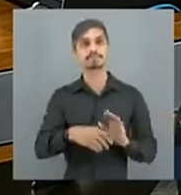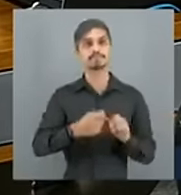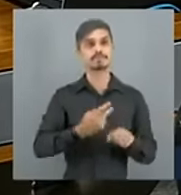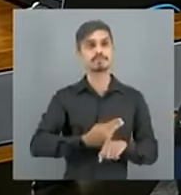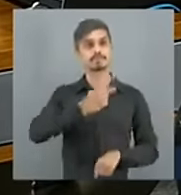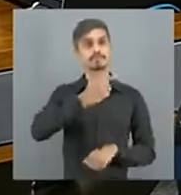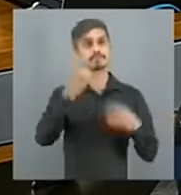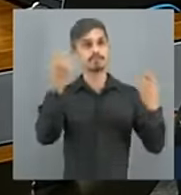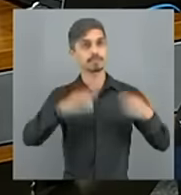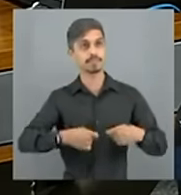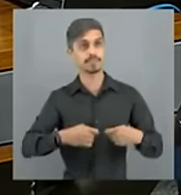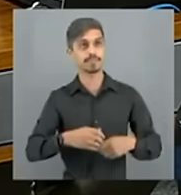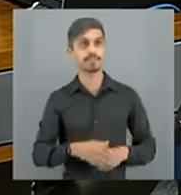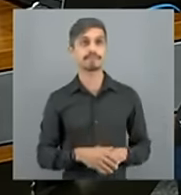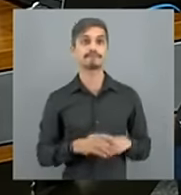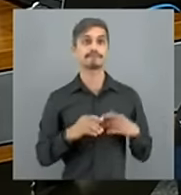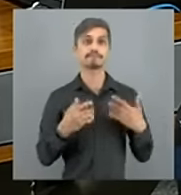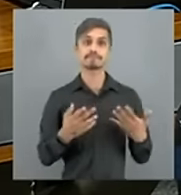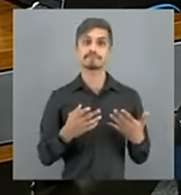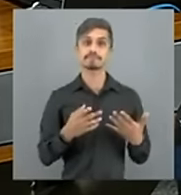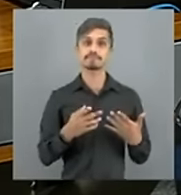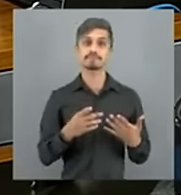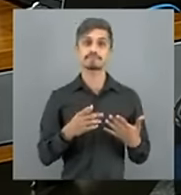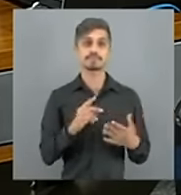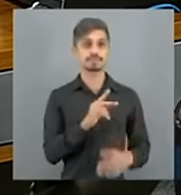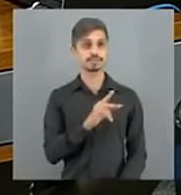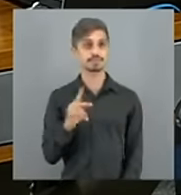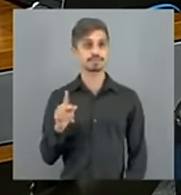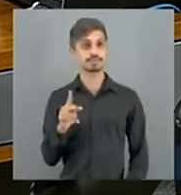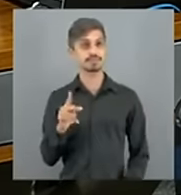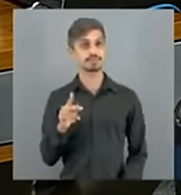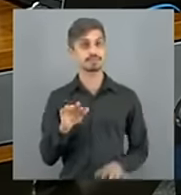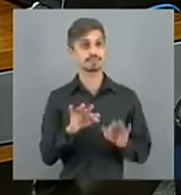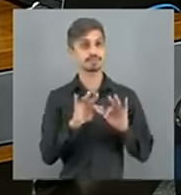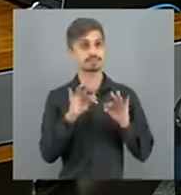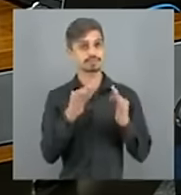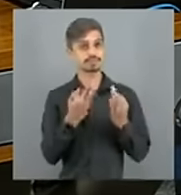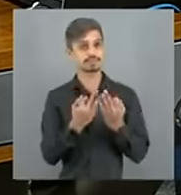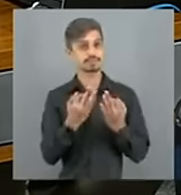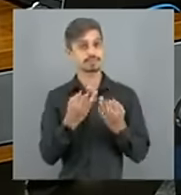aposta, a presidente de federação?